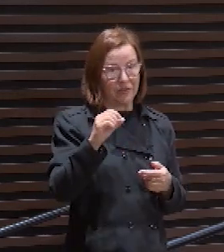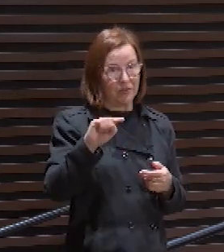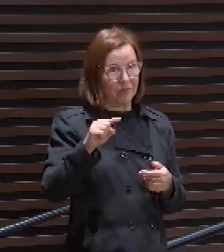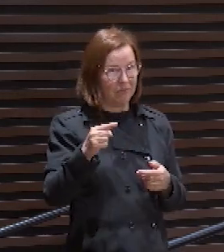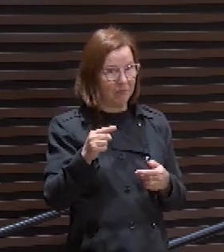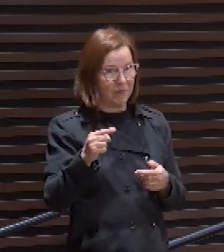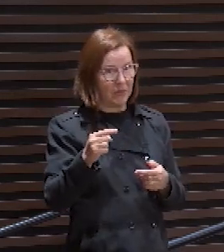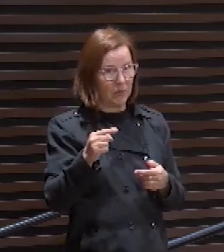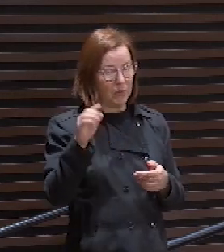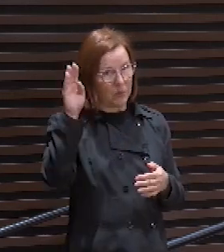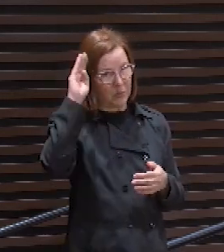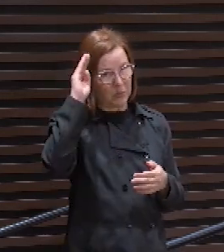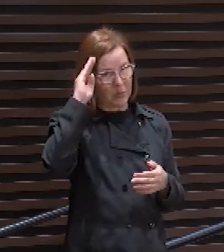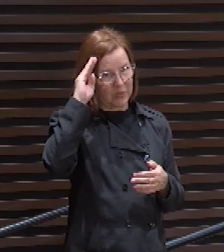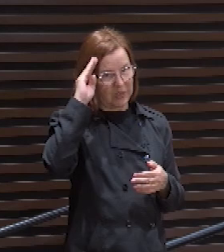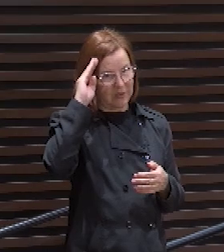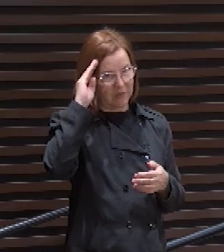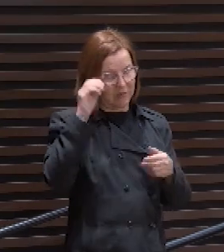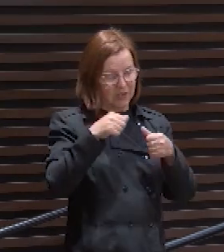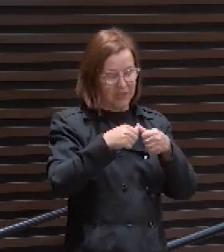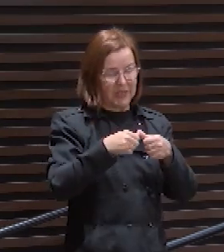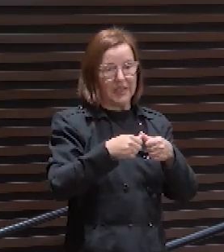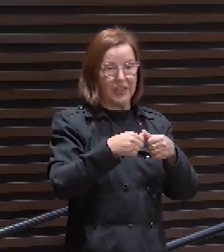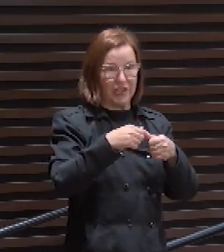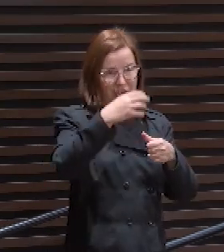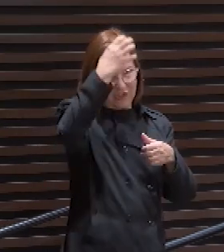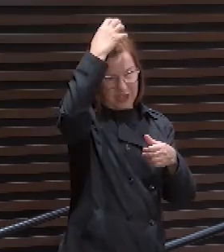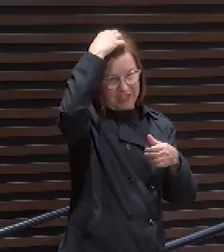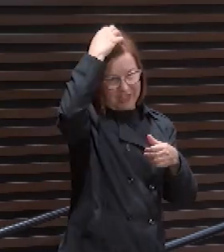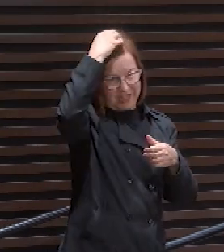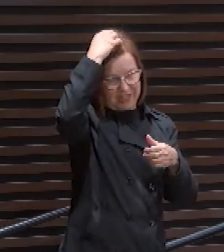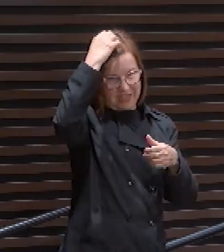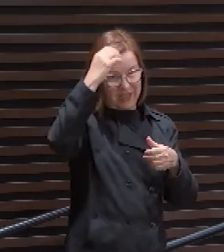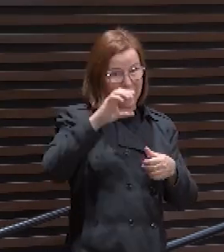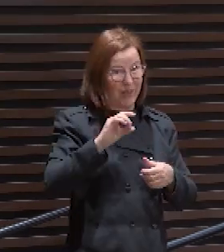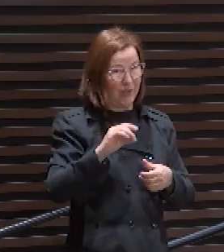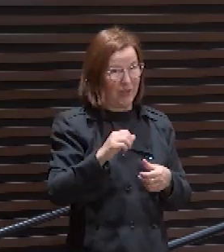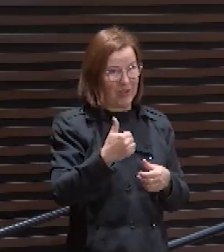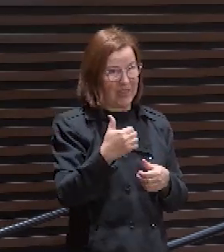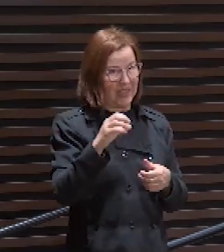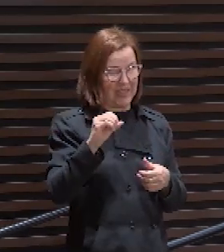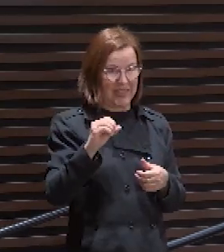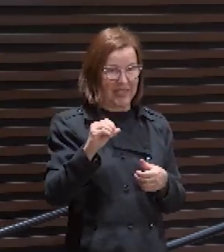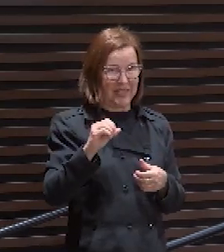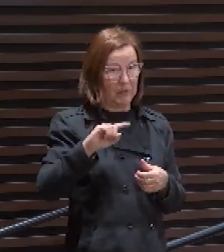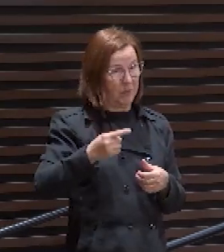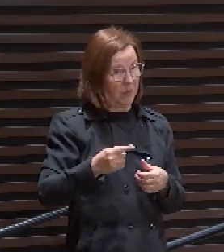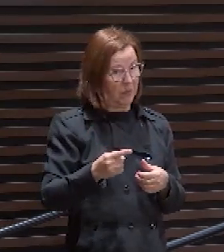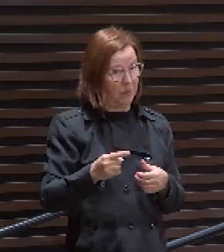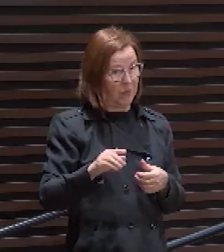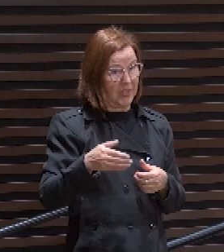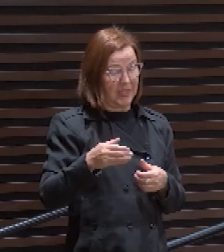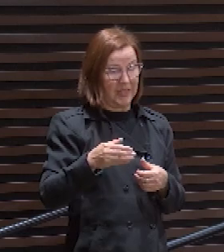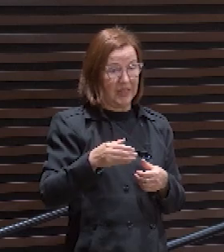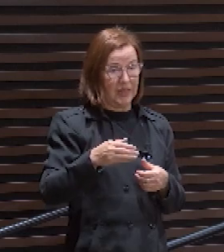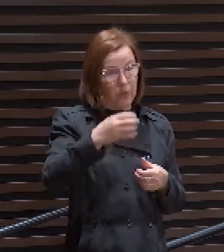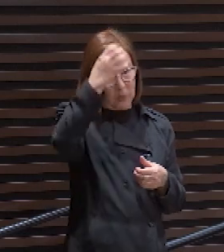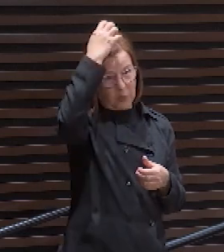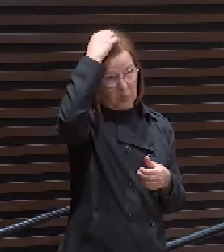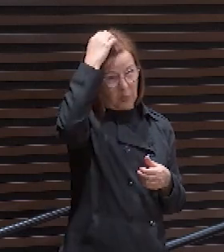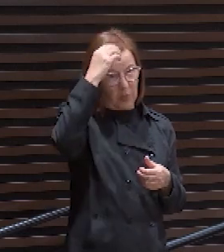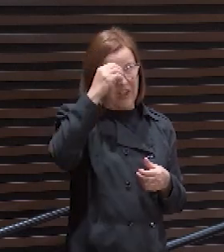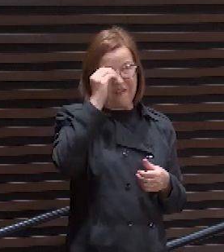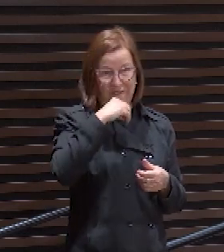Diante dessa guerra que está por vir, o rei mais fraco precisa se render àquele que é mais forte, buscando